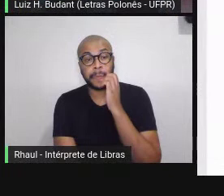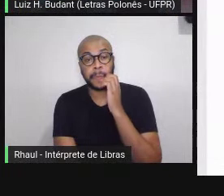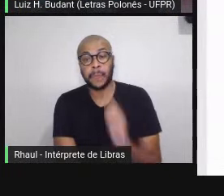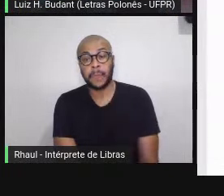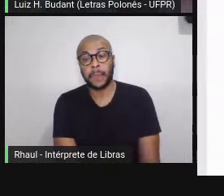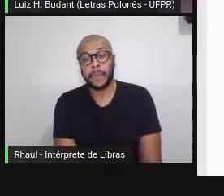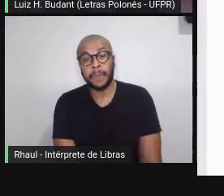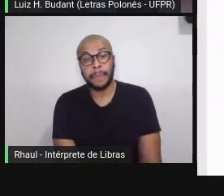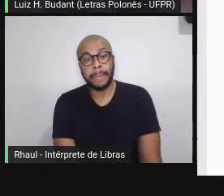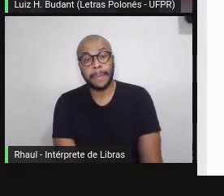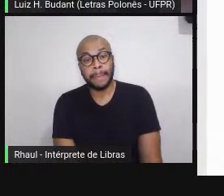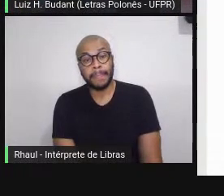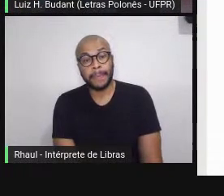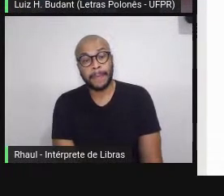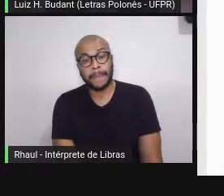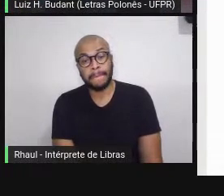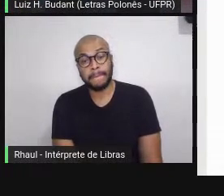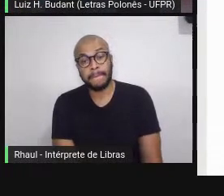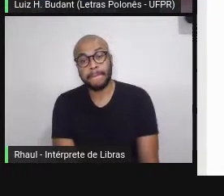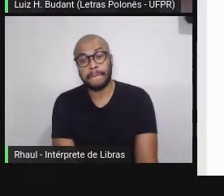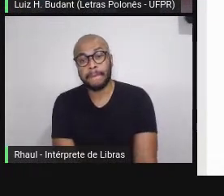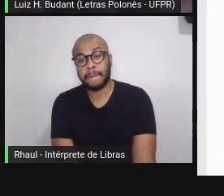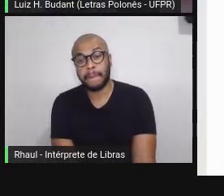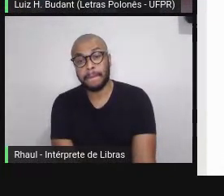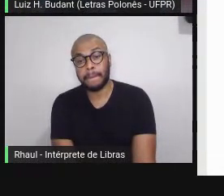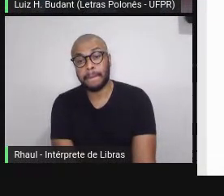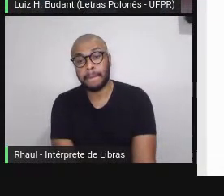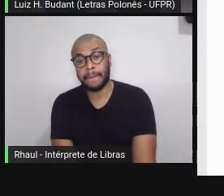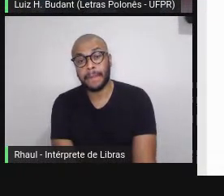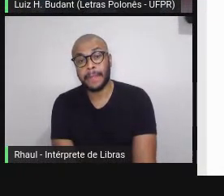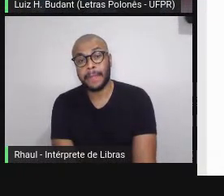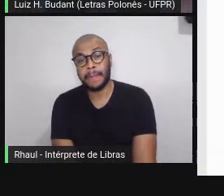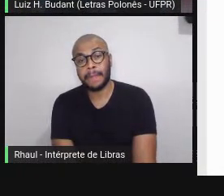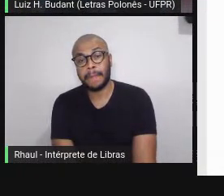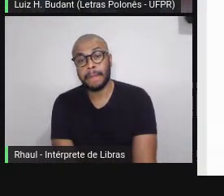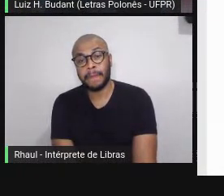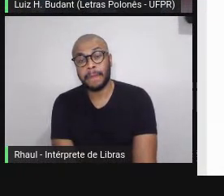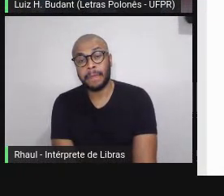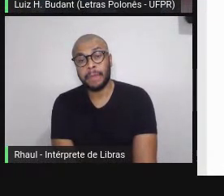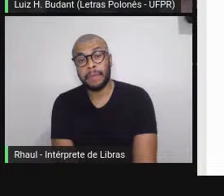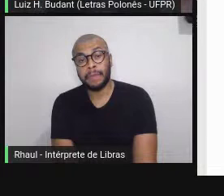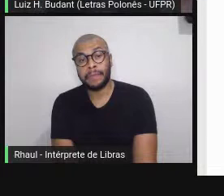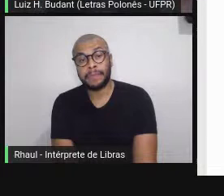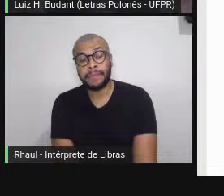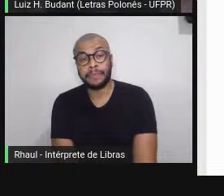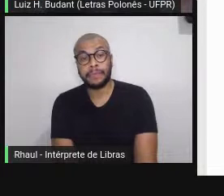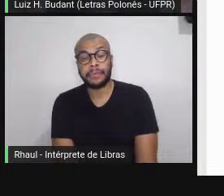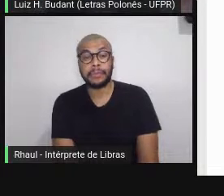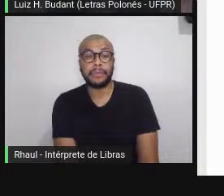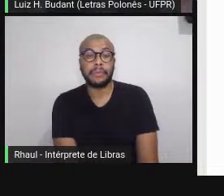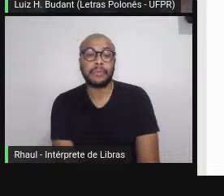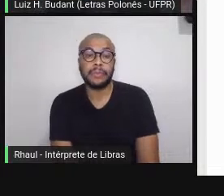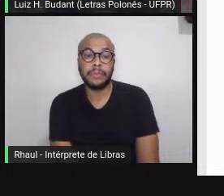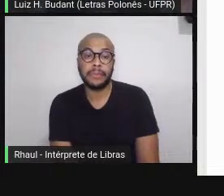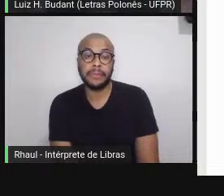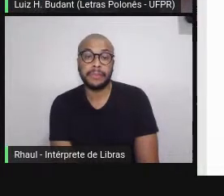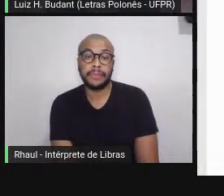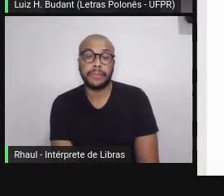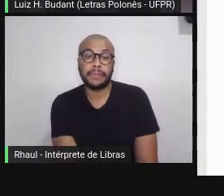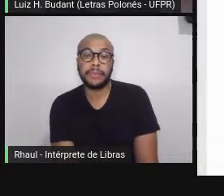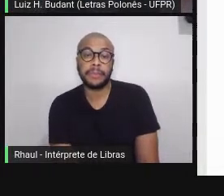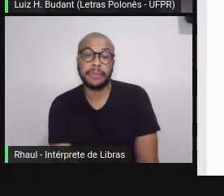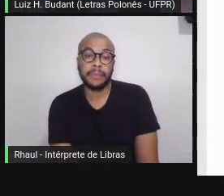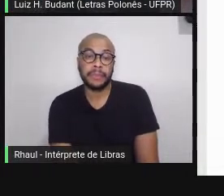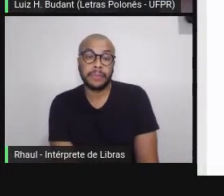Tak, tutaj zachowujemy tylko to e, tak? Mówimy idę z werlem, a nie z werlim, no bo to e